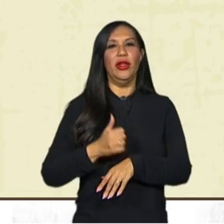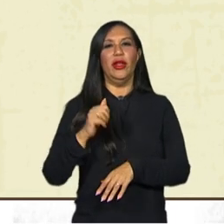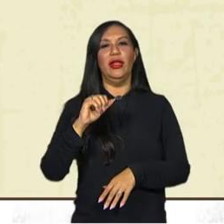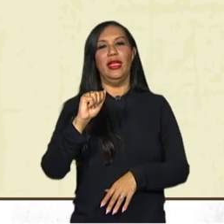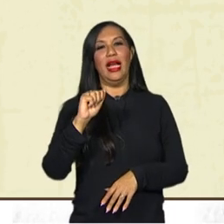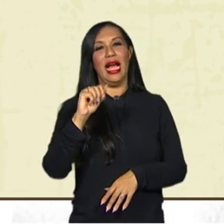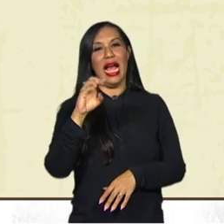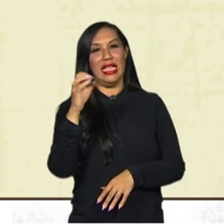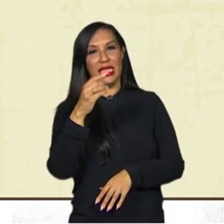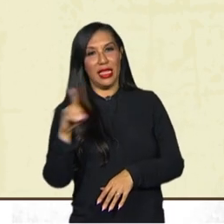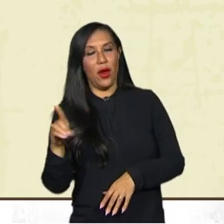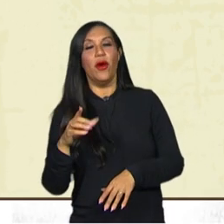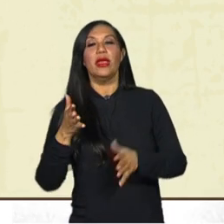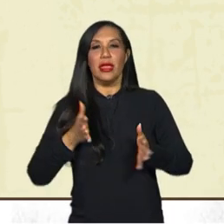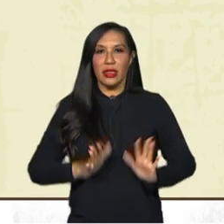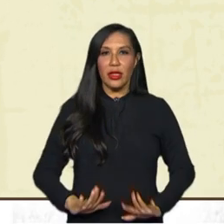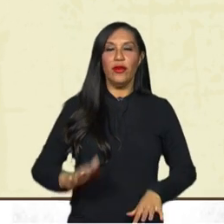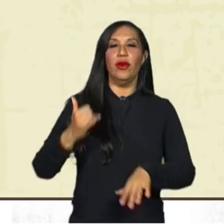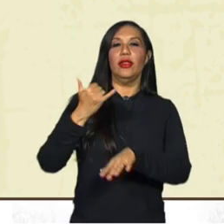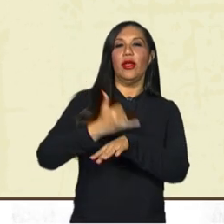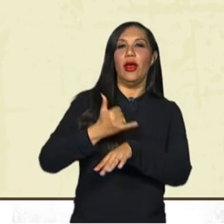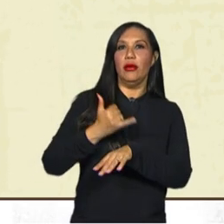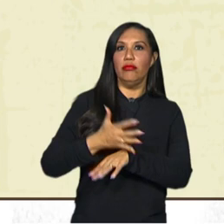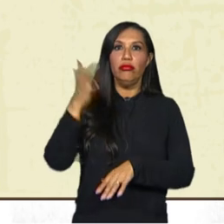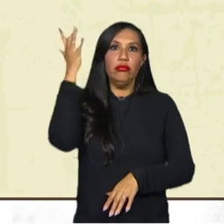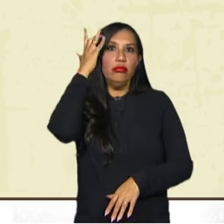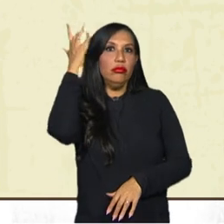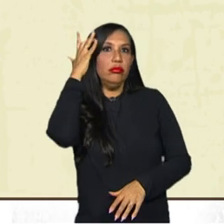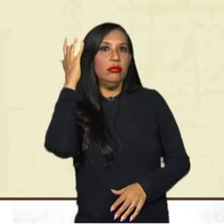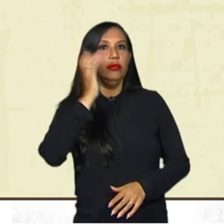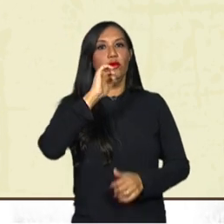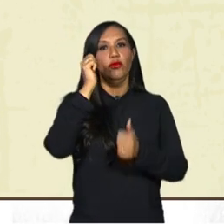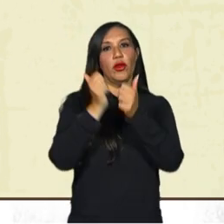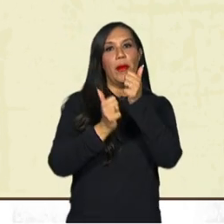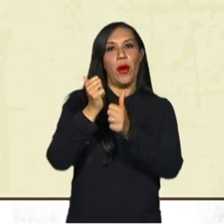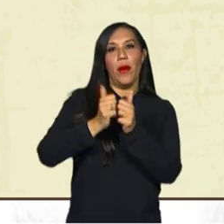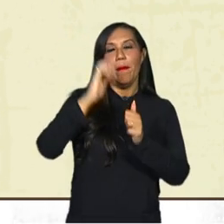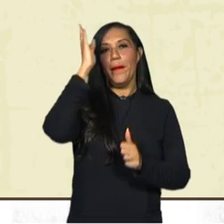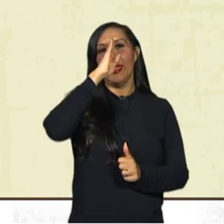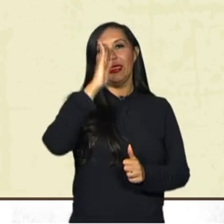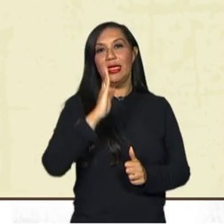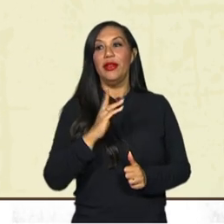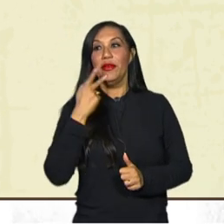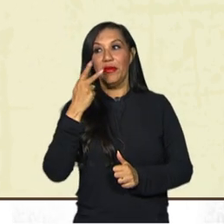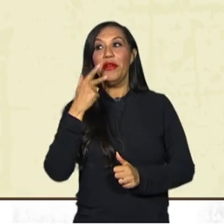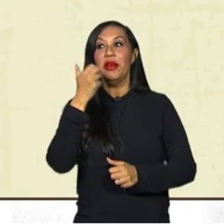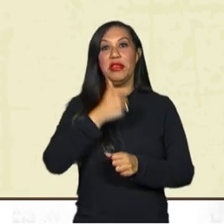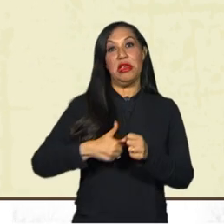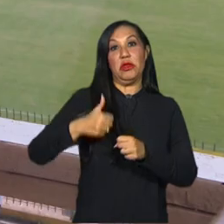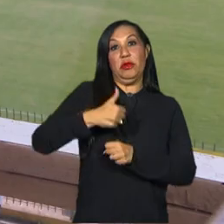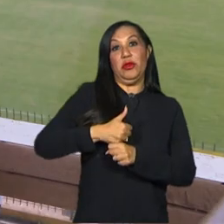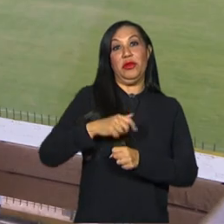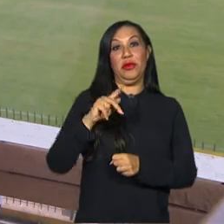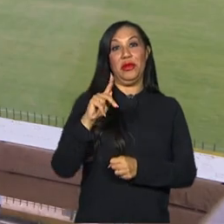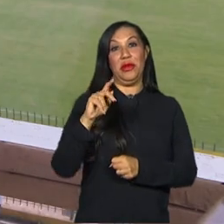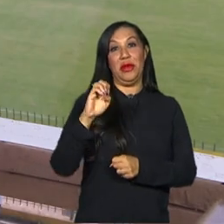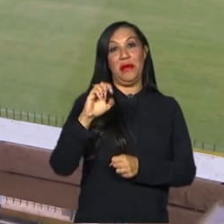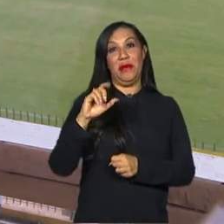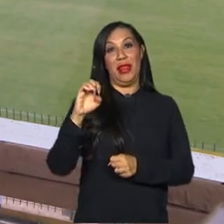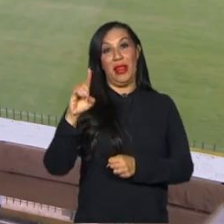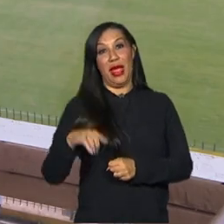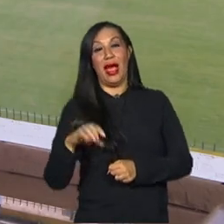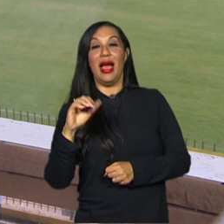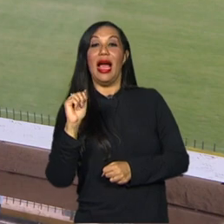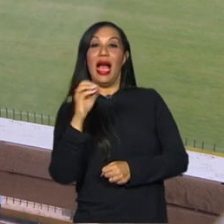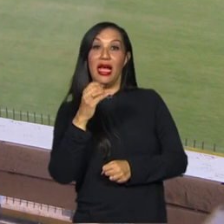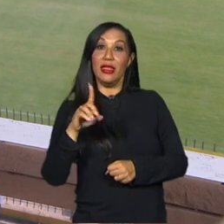de Volta Redonda, que foi um dos grandes talentos do futebol brasileiro e que diziam que seria o sucessor do Pelé. E o Cláudio Adão é